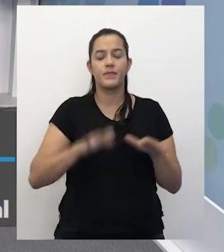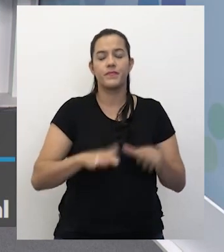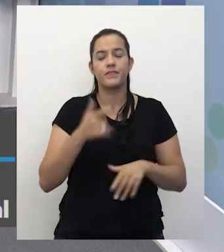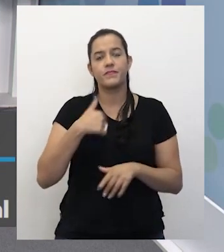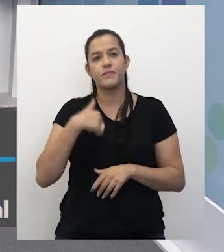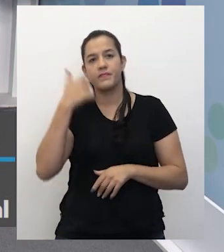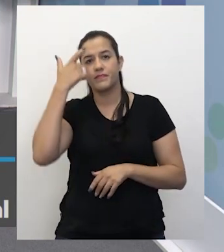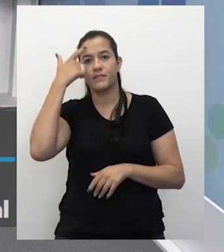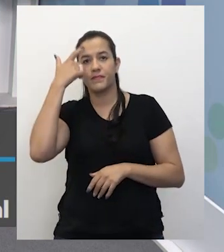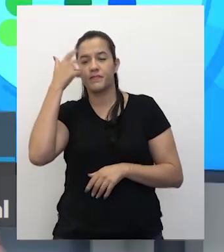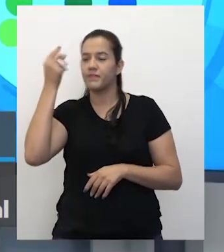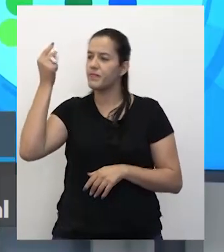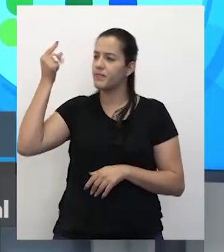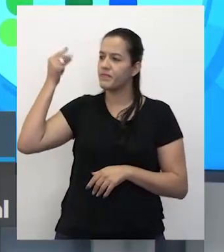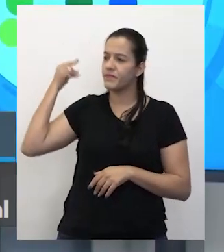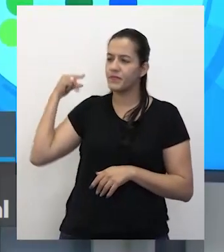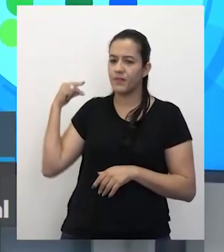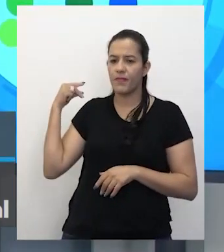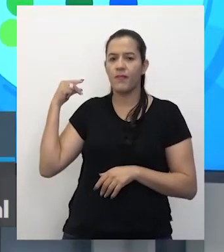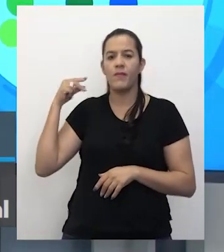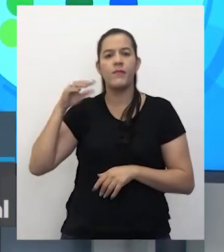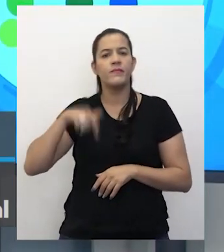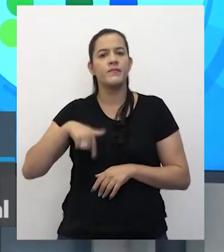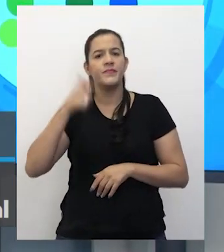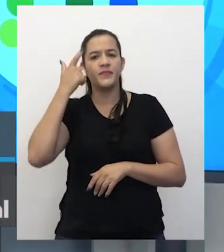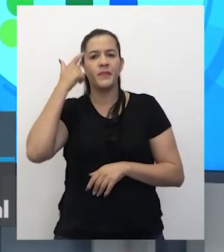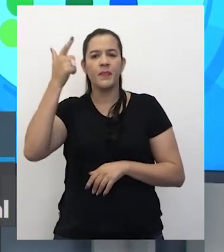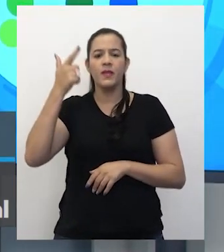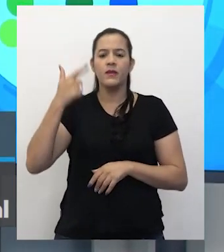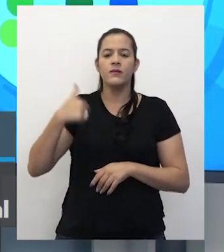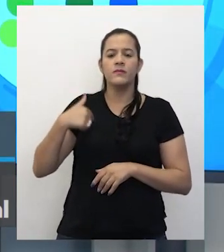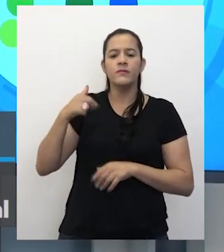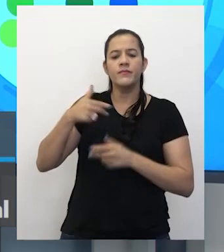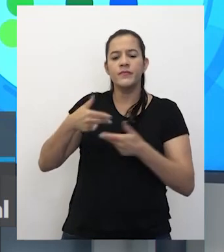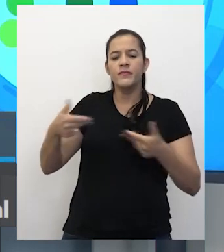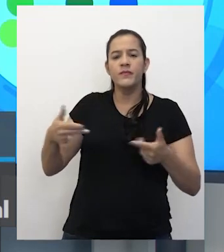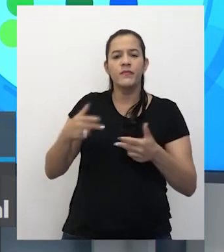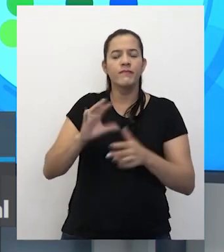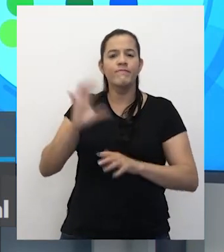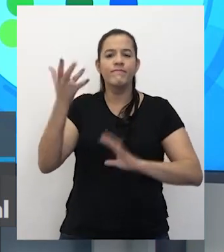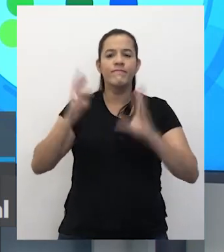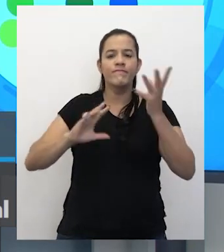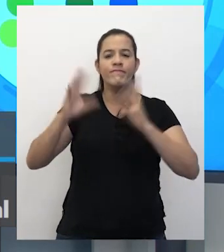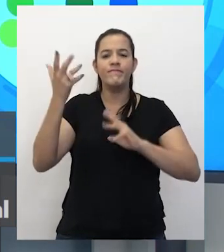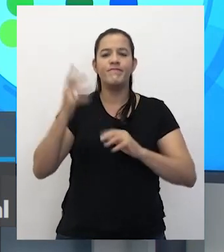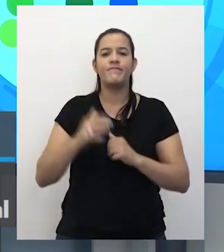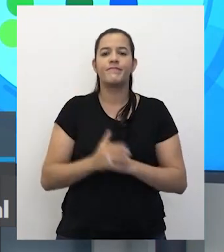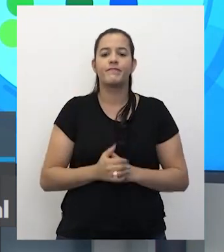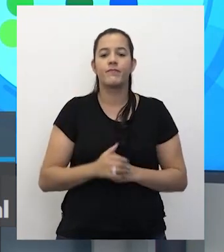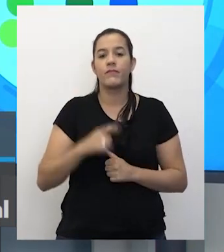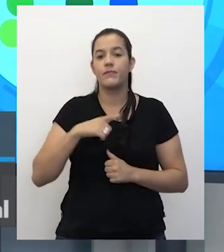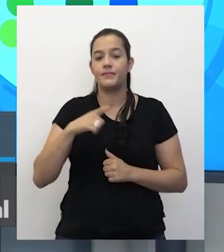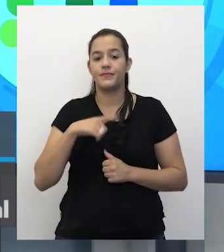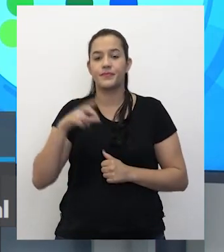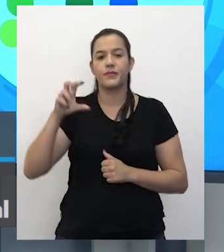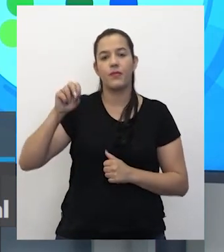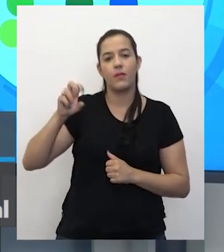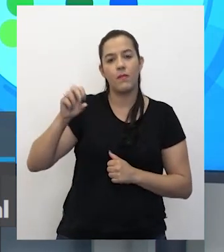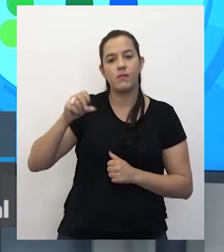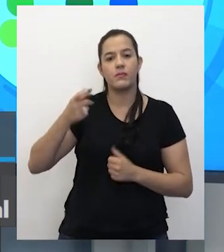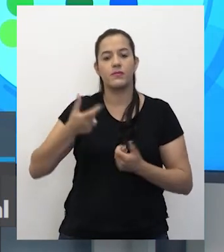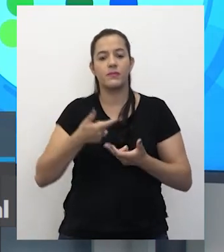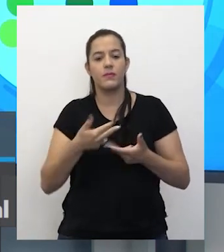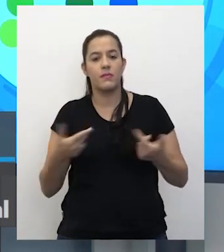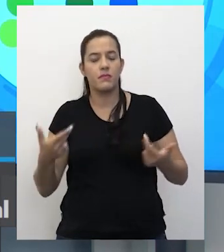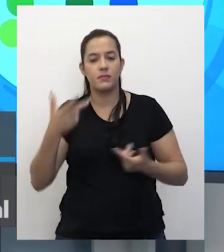as coisas que vêm de antigamente, às vezes a gente nem valoriza. Mas tem uma coisa que os nossos avós, as